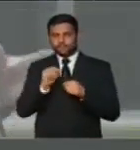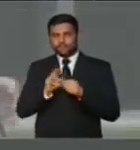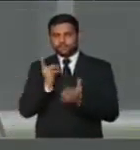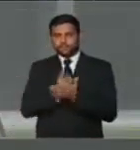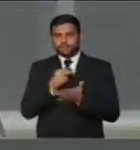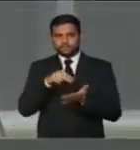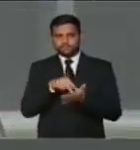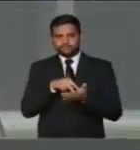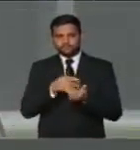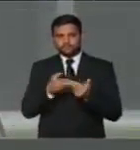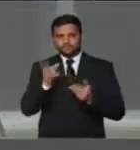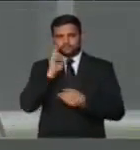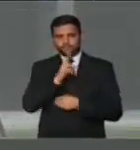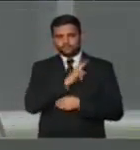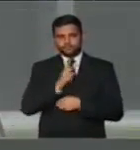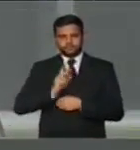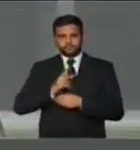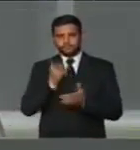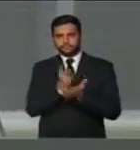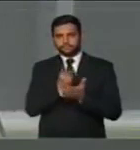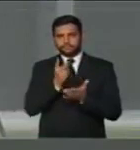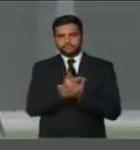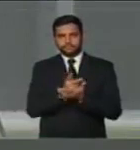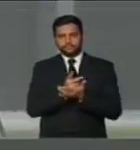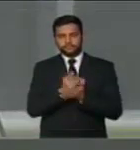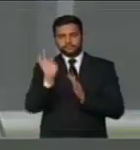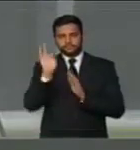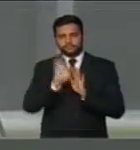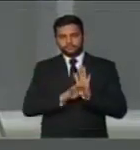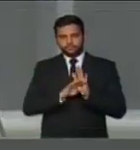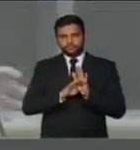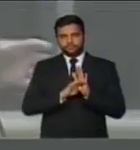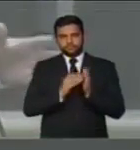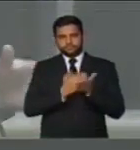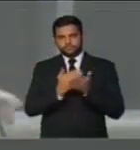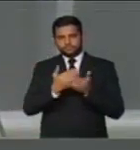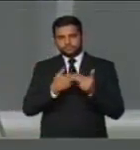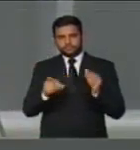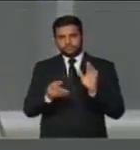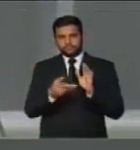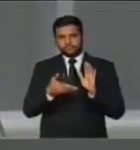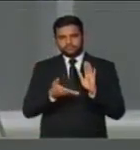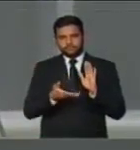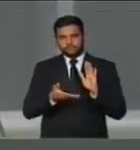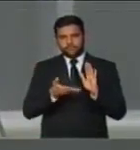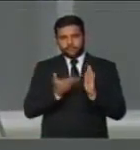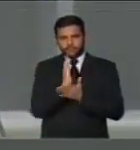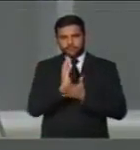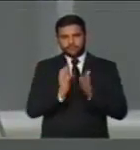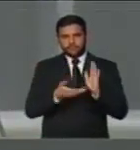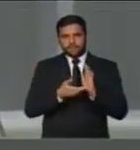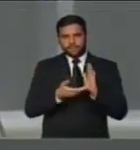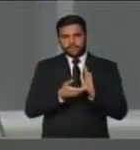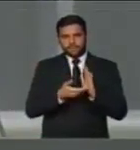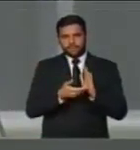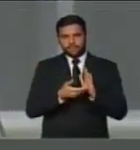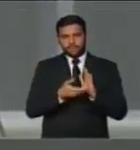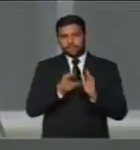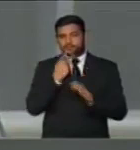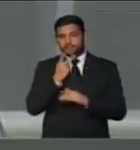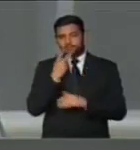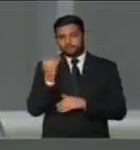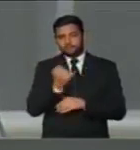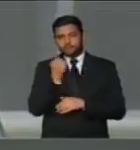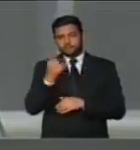se manter. Então, senhor presidente, aqui mantendo o texto original que foi aprovado pela Câmara dos Deputados e dizendo